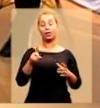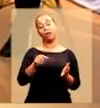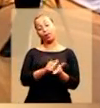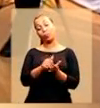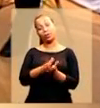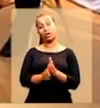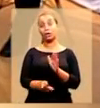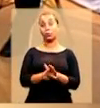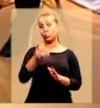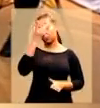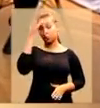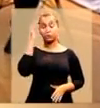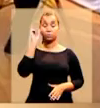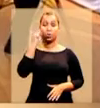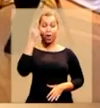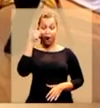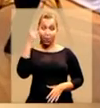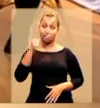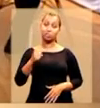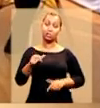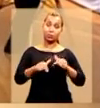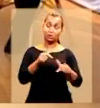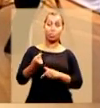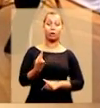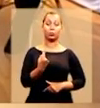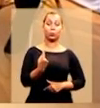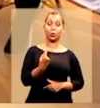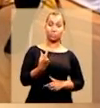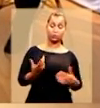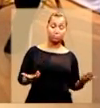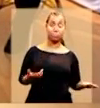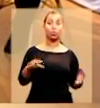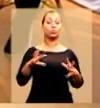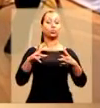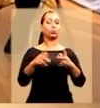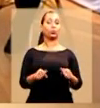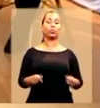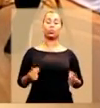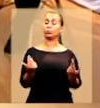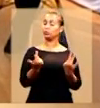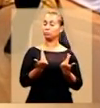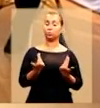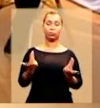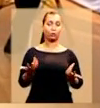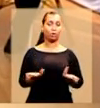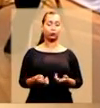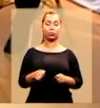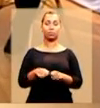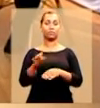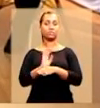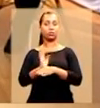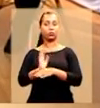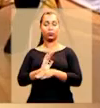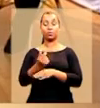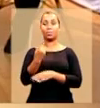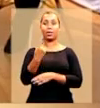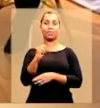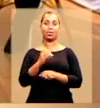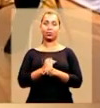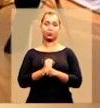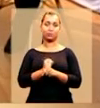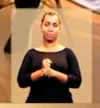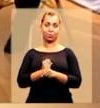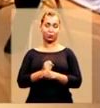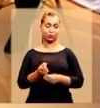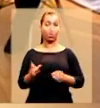Essa é a penalidade do artista independente. Porque assim... estamos todos em situações como essa. Eu estou fazendo um filme de longa-metragem há